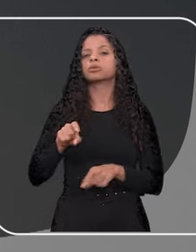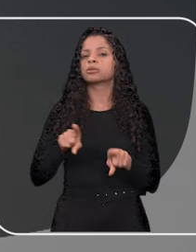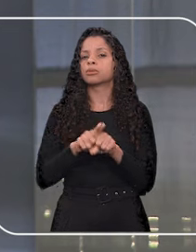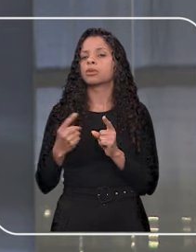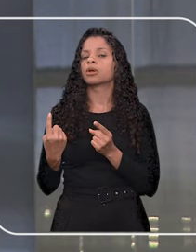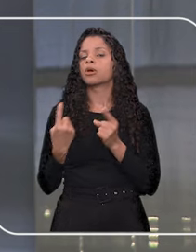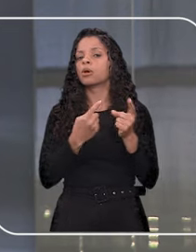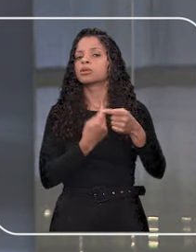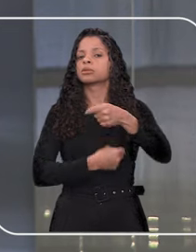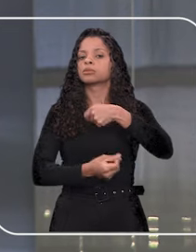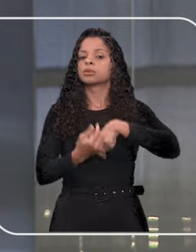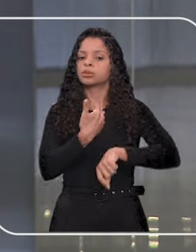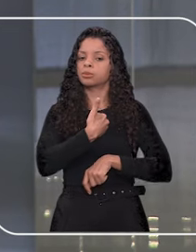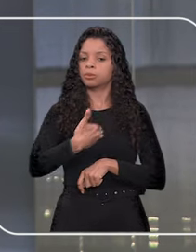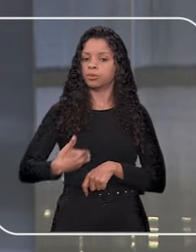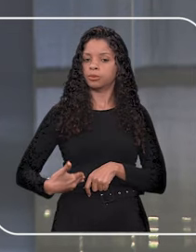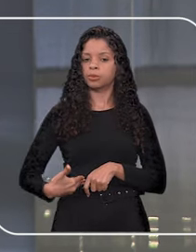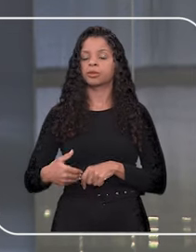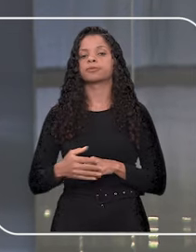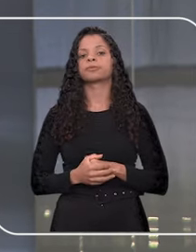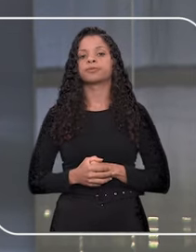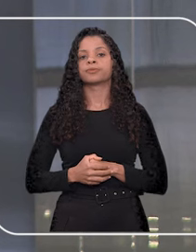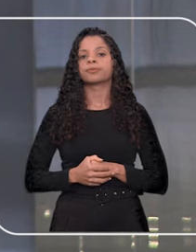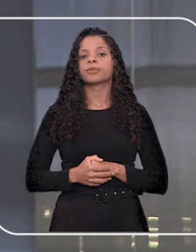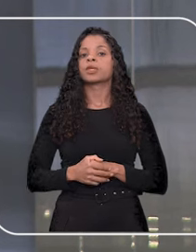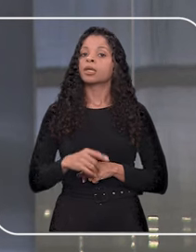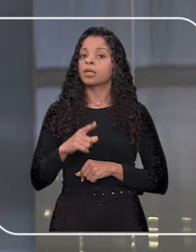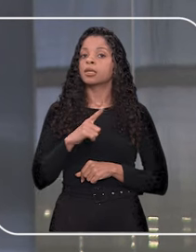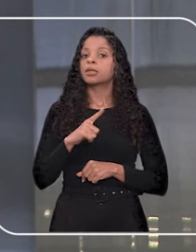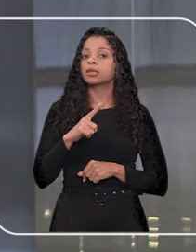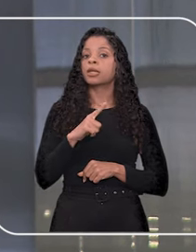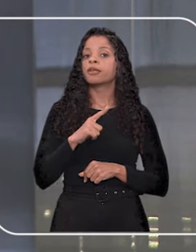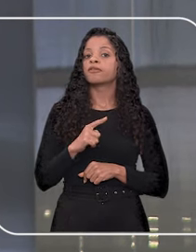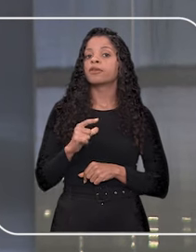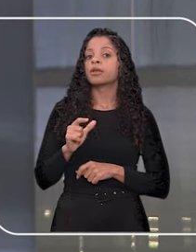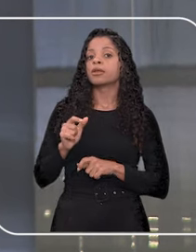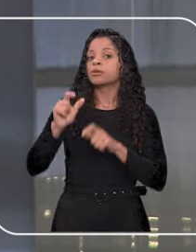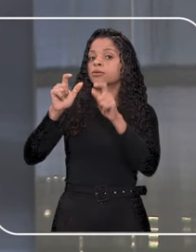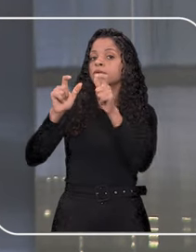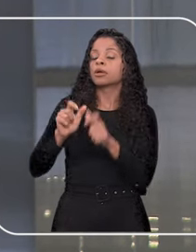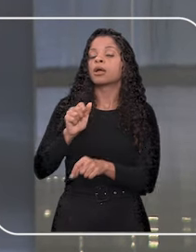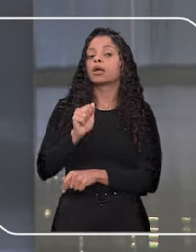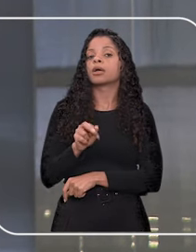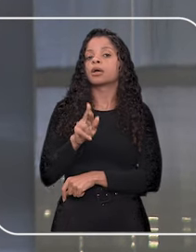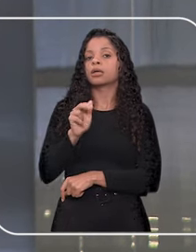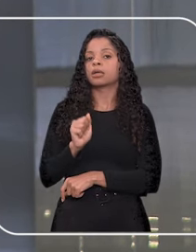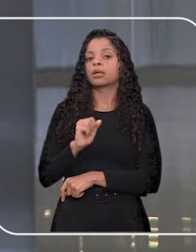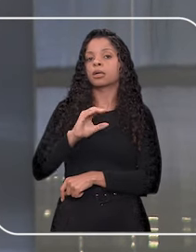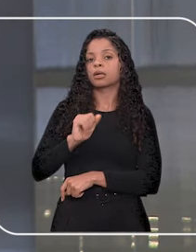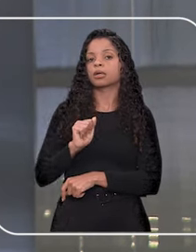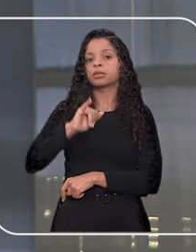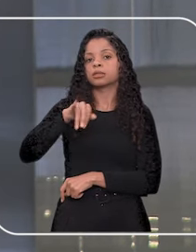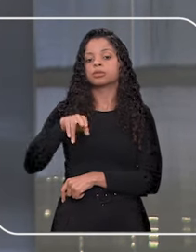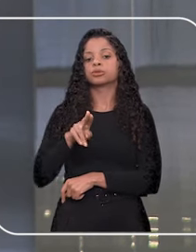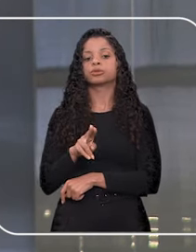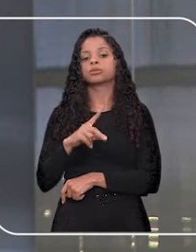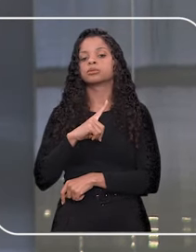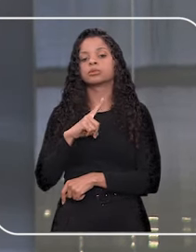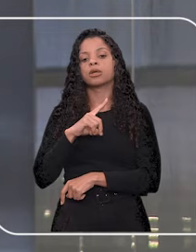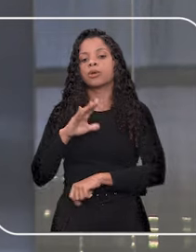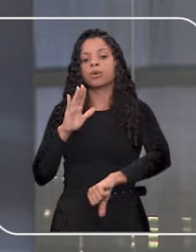pública o juízo criminal de Aracaju deferiu O indulto em relação ao crime de receptação simples não